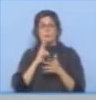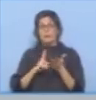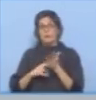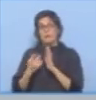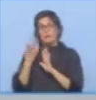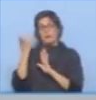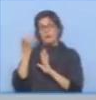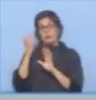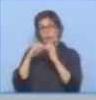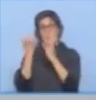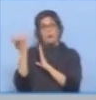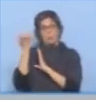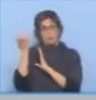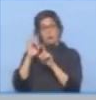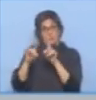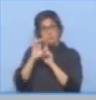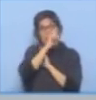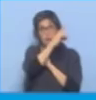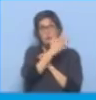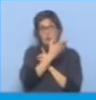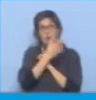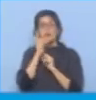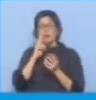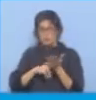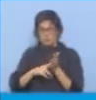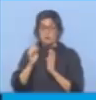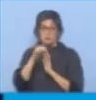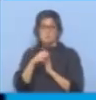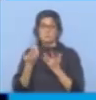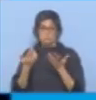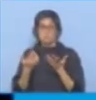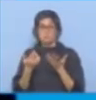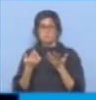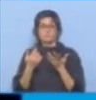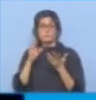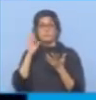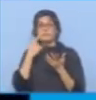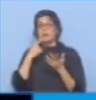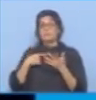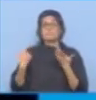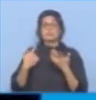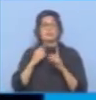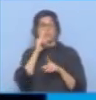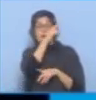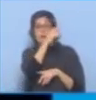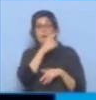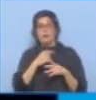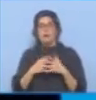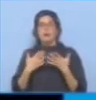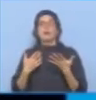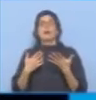é muito Sim, exato, é muito específica, diferente da nossa, muito específica, e eles desde o princípio, desde que soubemos que era lá, e que eles também souberam que era lá,